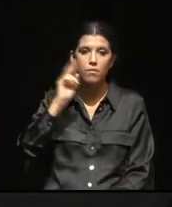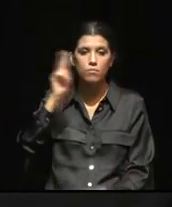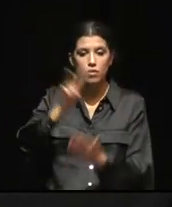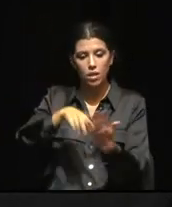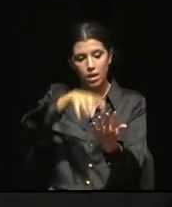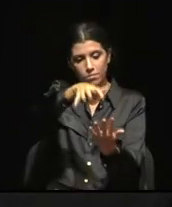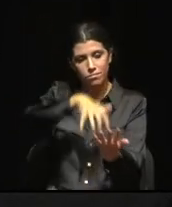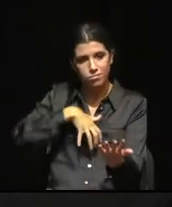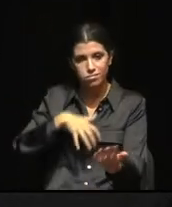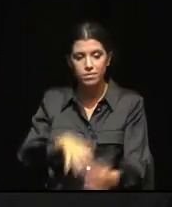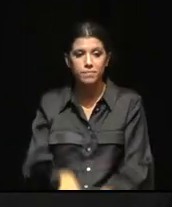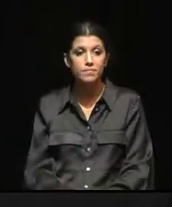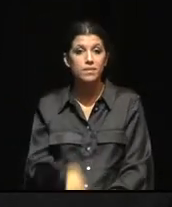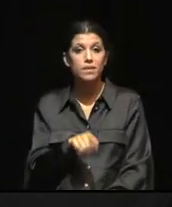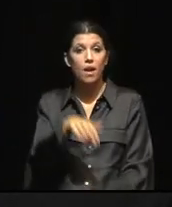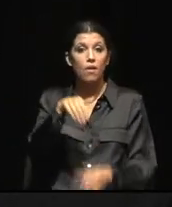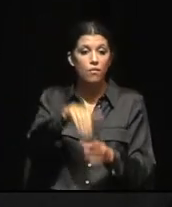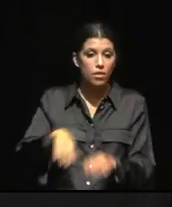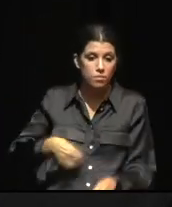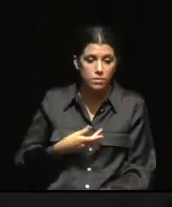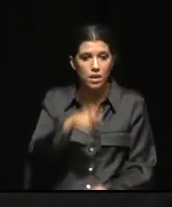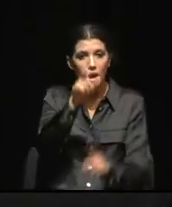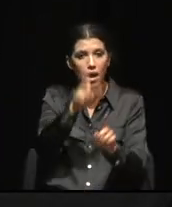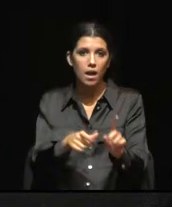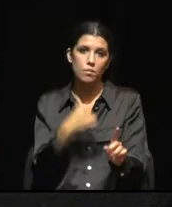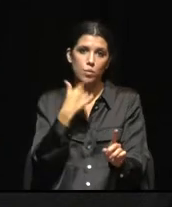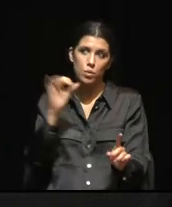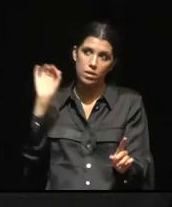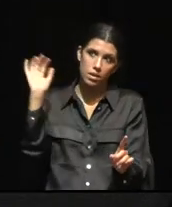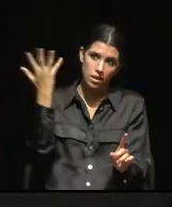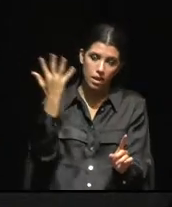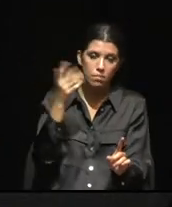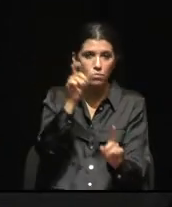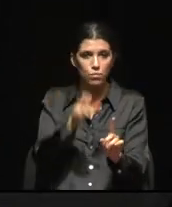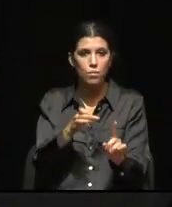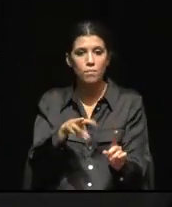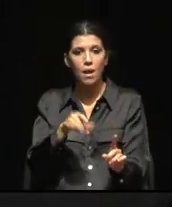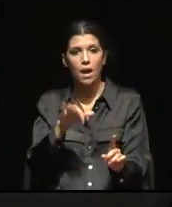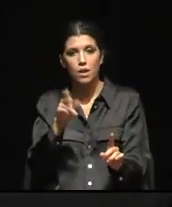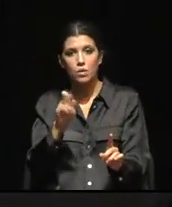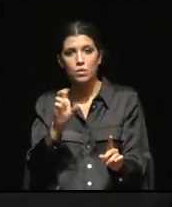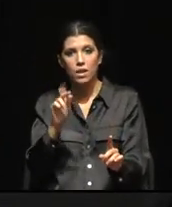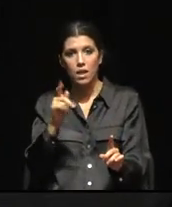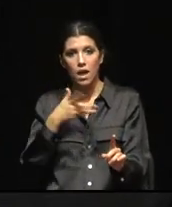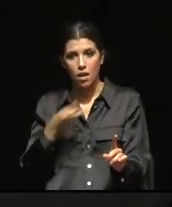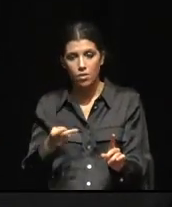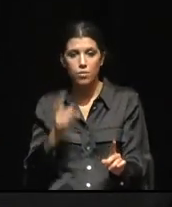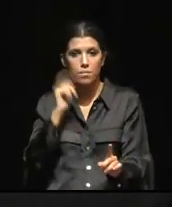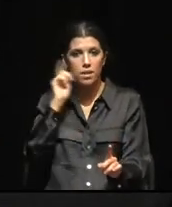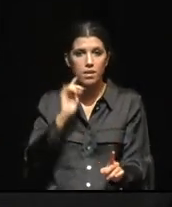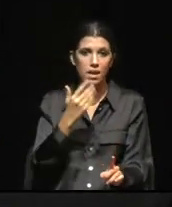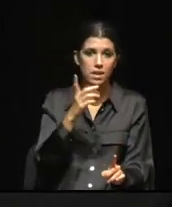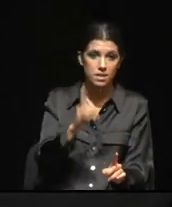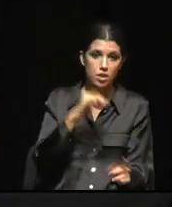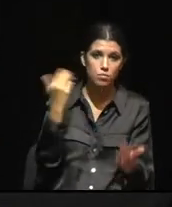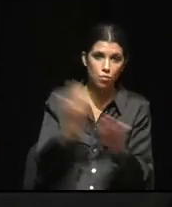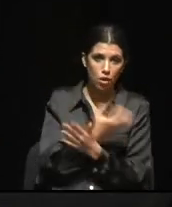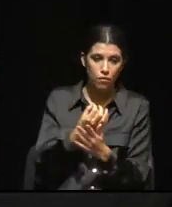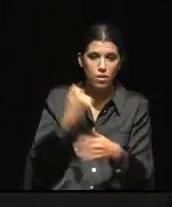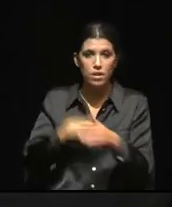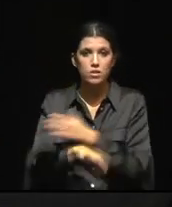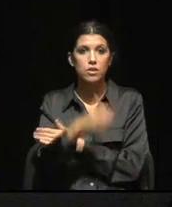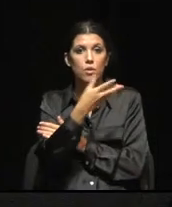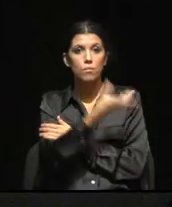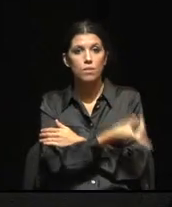íntegra pelo pesar pelo meteorologista Mário calado faleceu no passado dia 6 de Abril Mário calado nascido